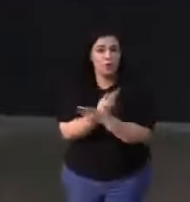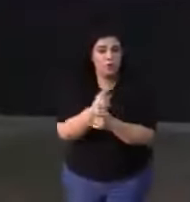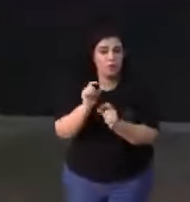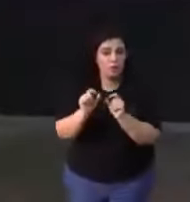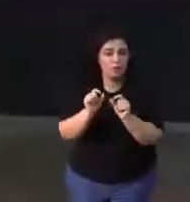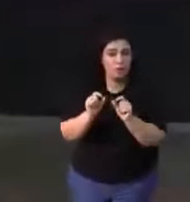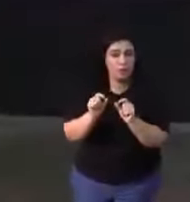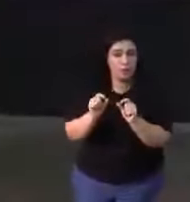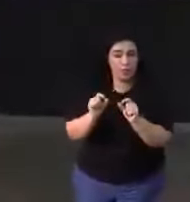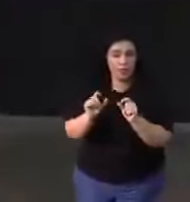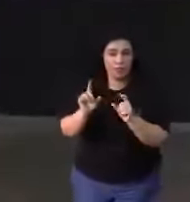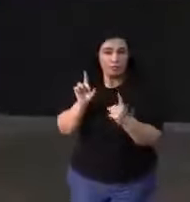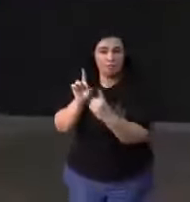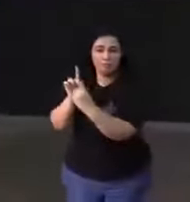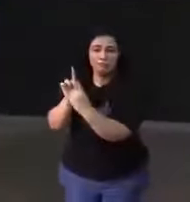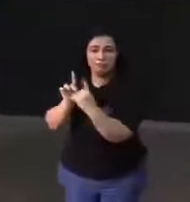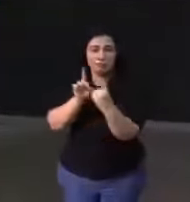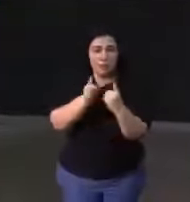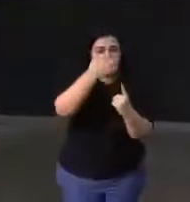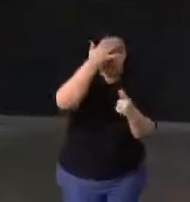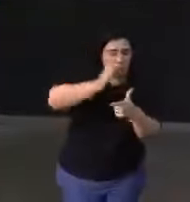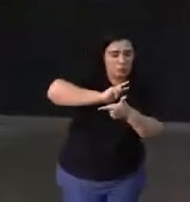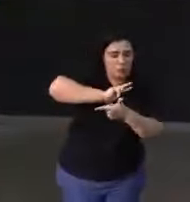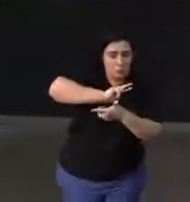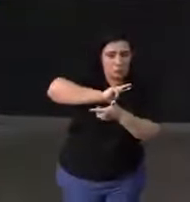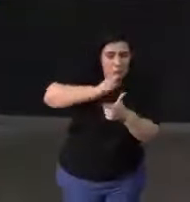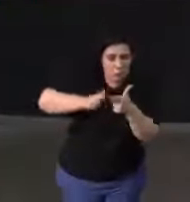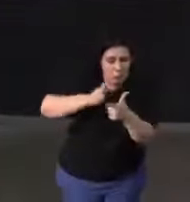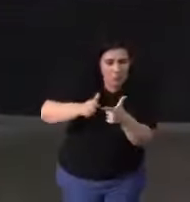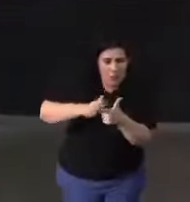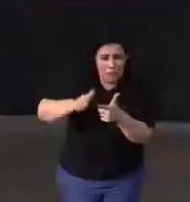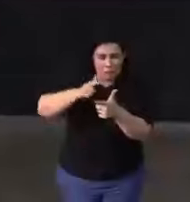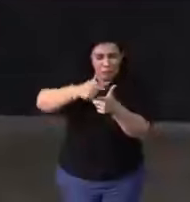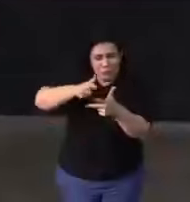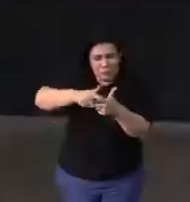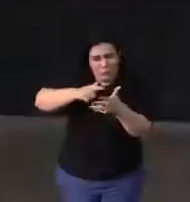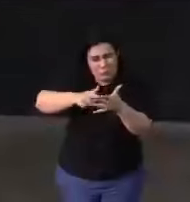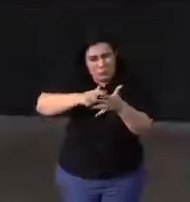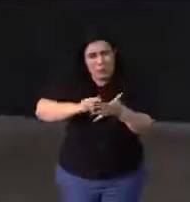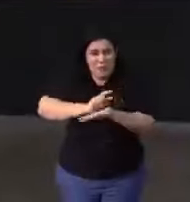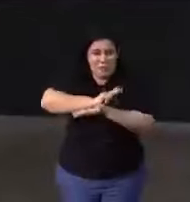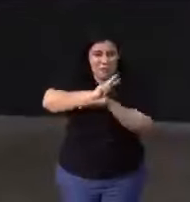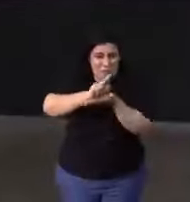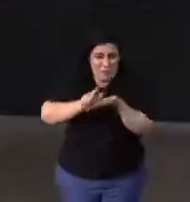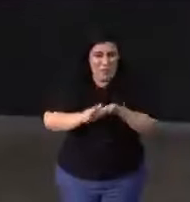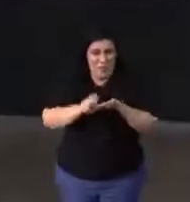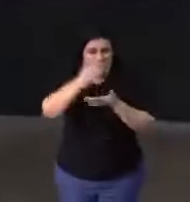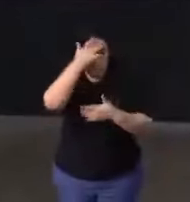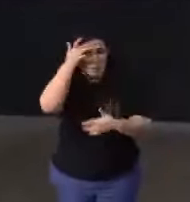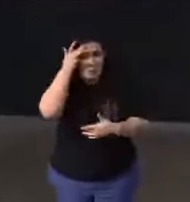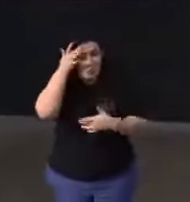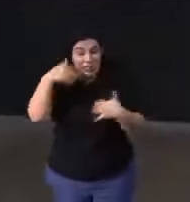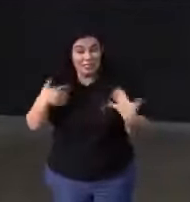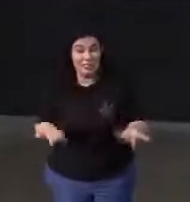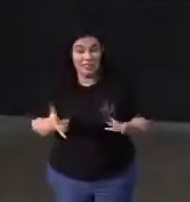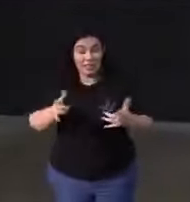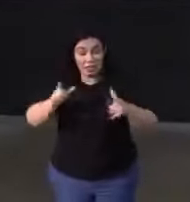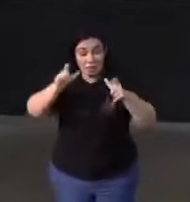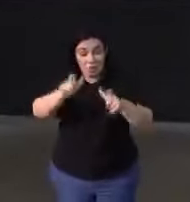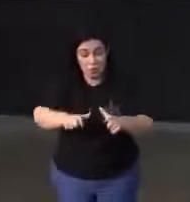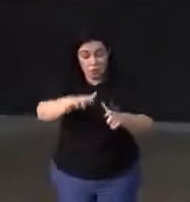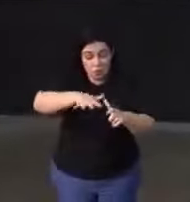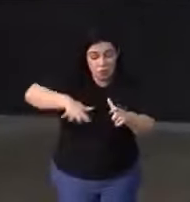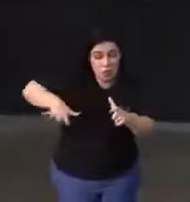é um monte de gente problemática, endividado, pessoa desequilibrada, pessoa marginalizada. E lá naquela